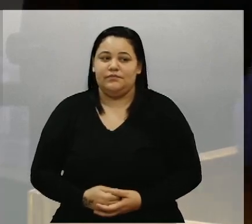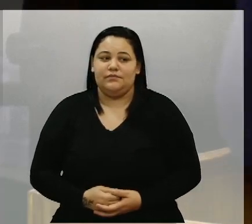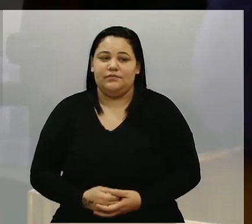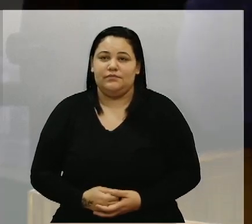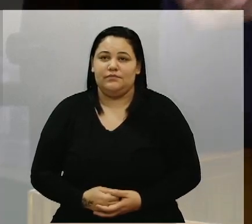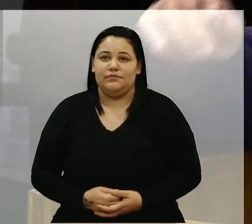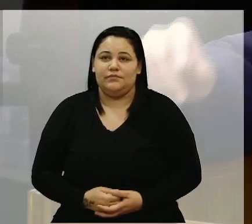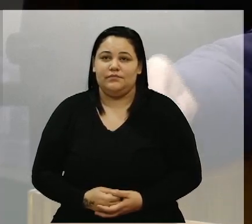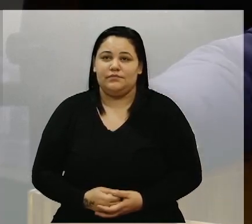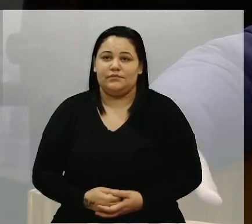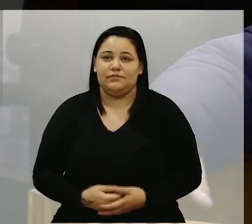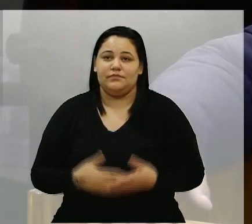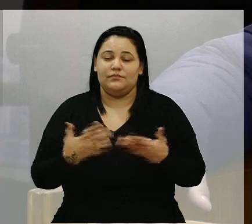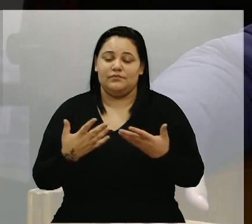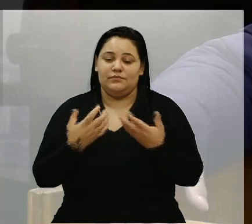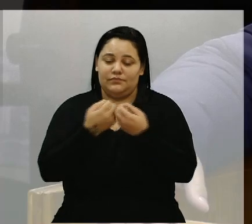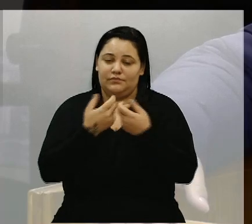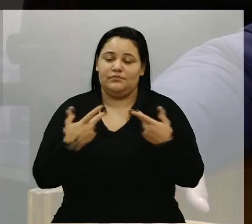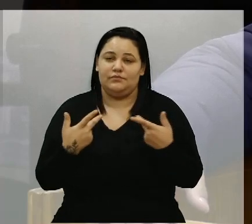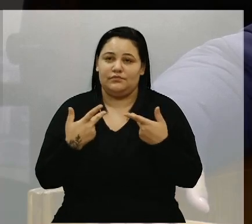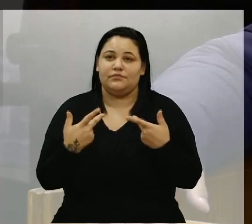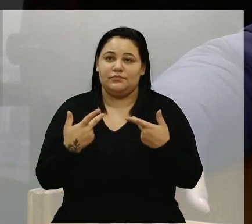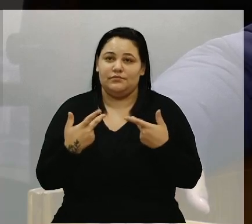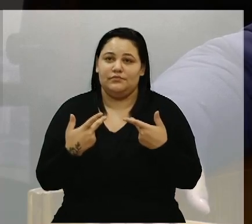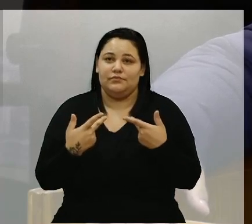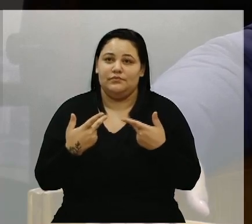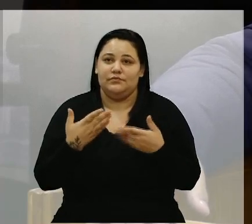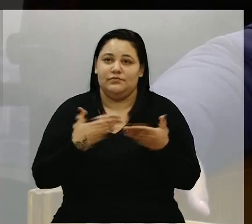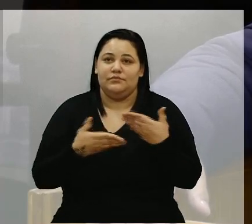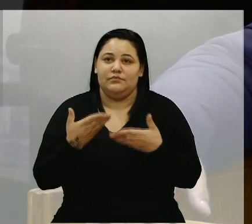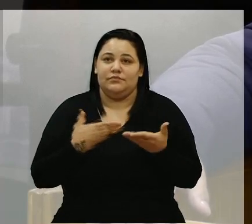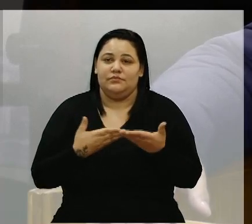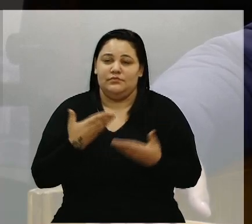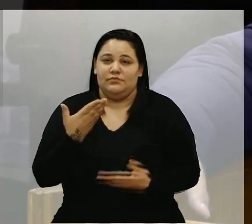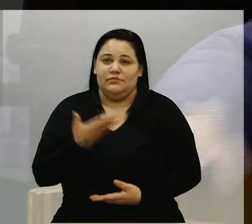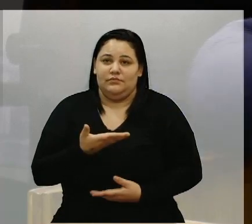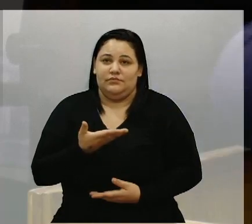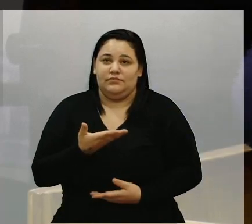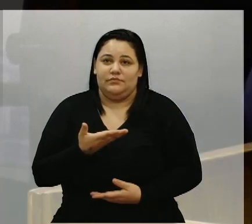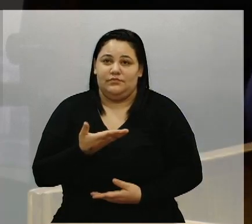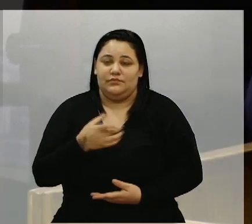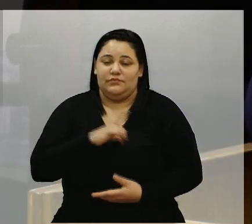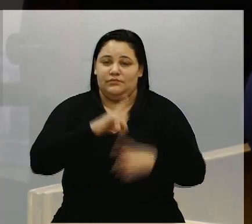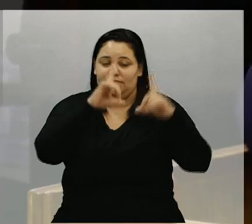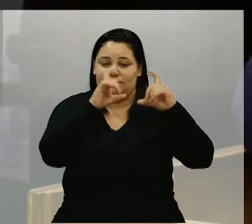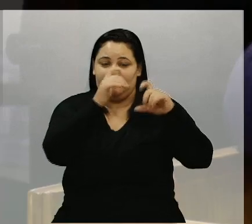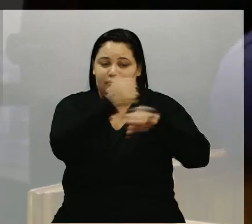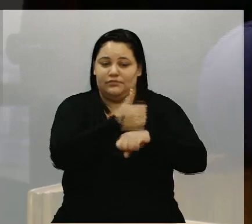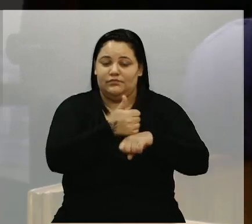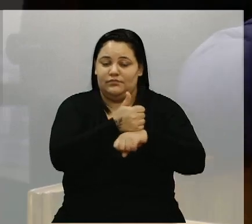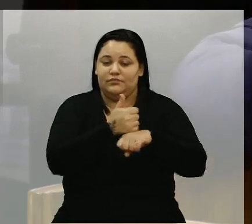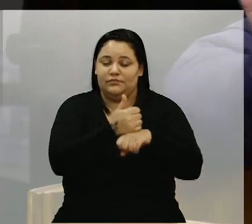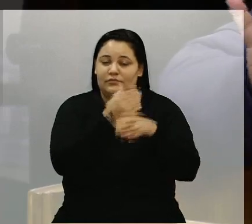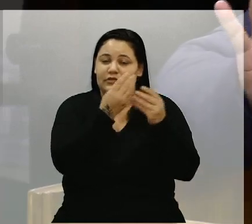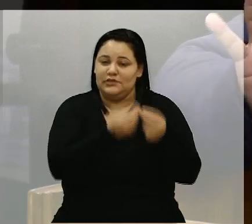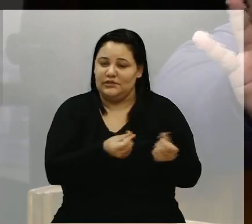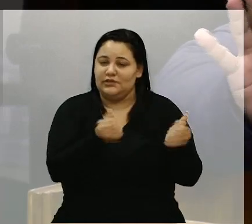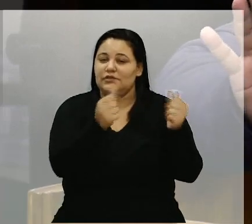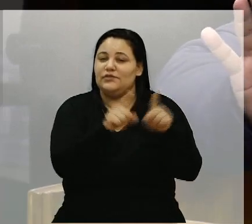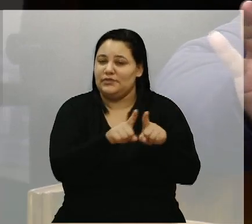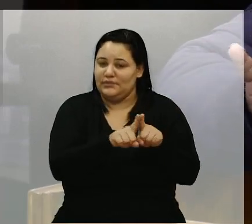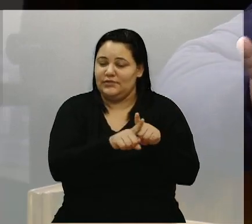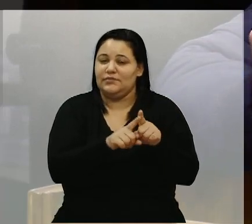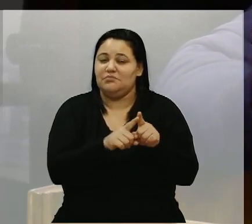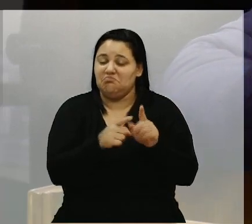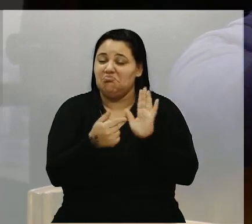que são retratadas aqui na coluna do Ciro e o Portos, que é um fotógrafo de muita sensibilidade, expressa muito